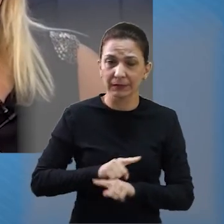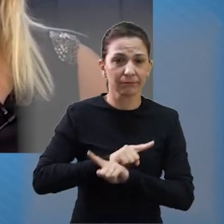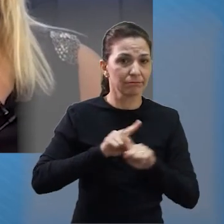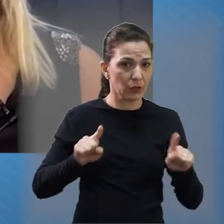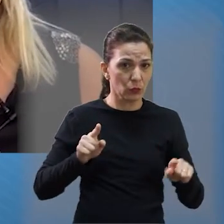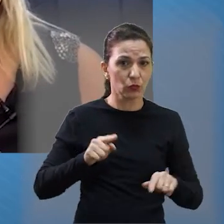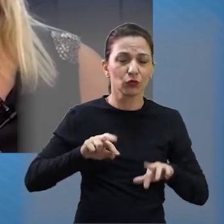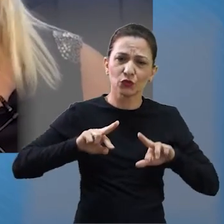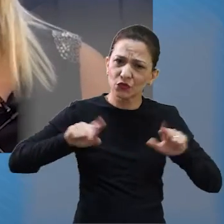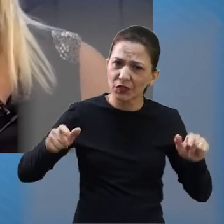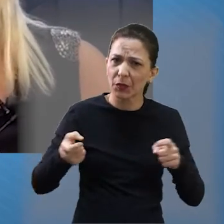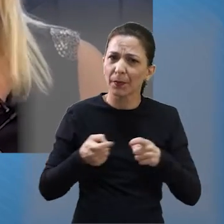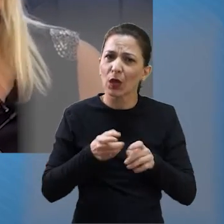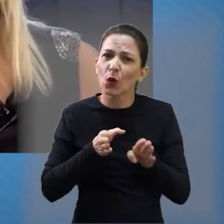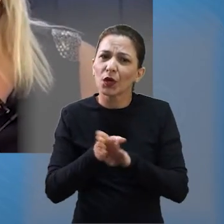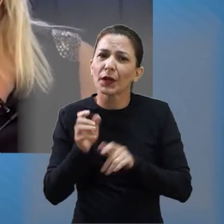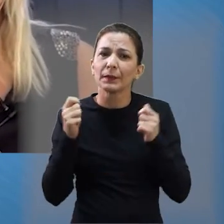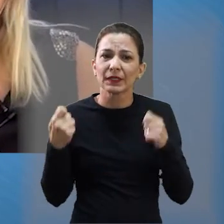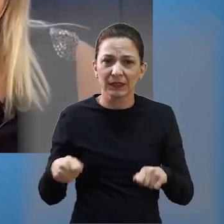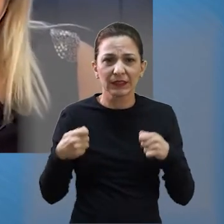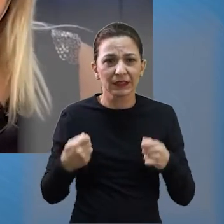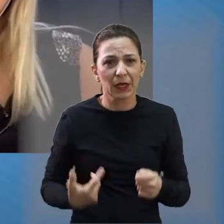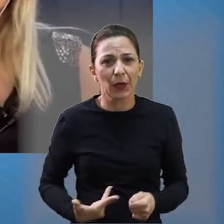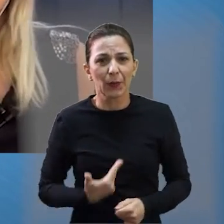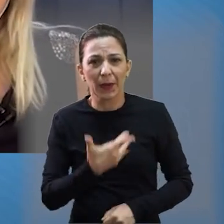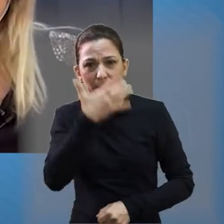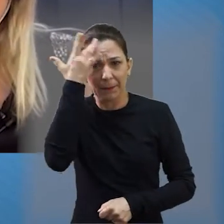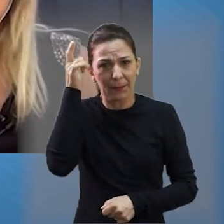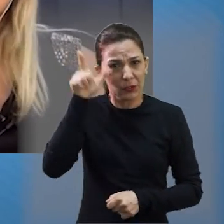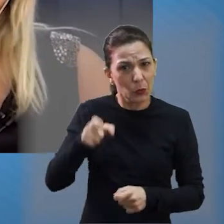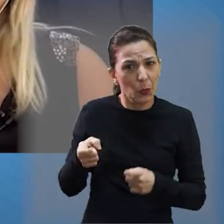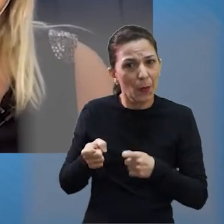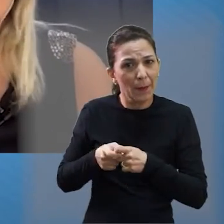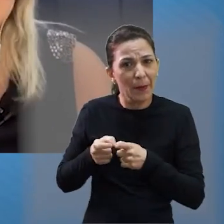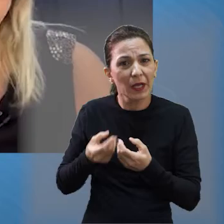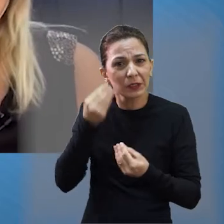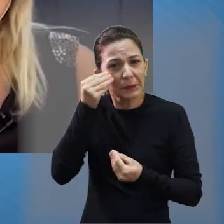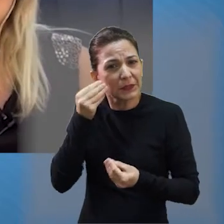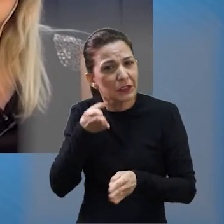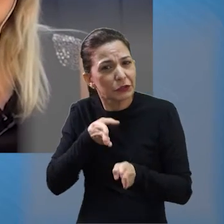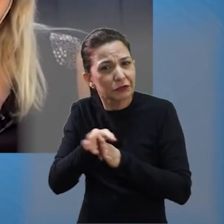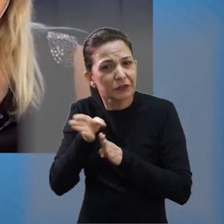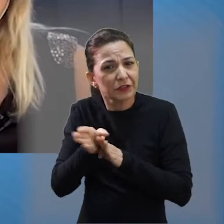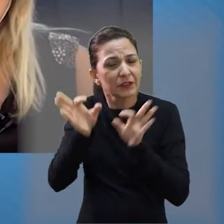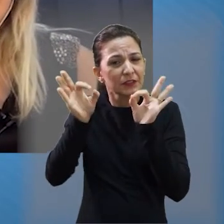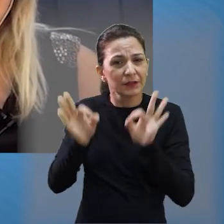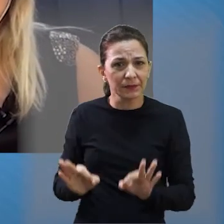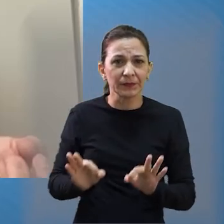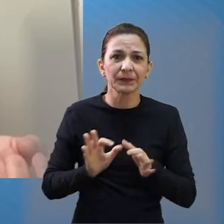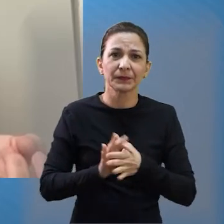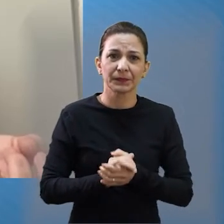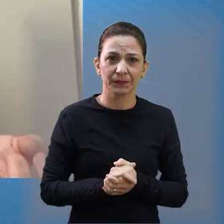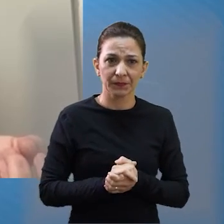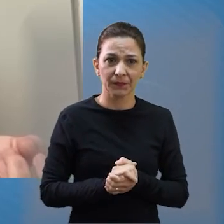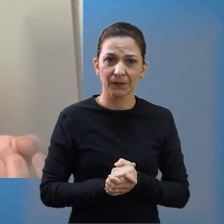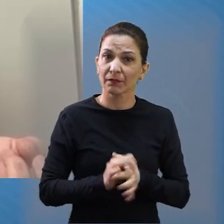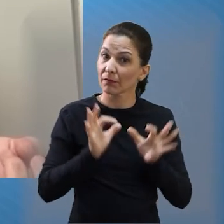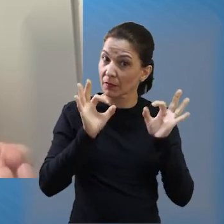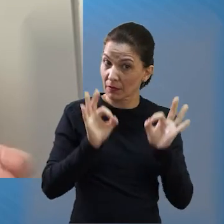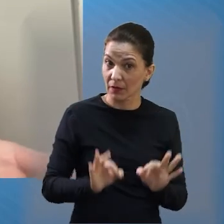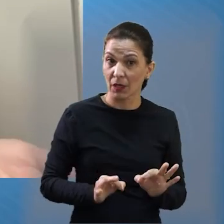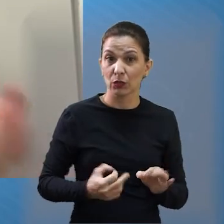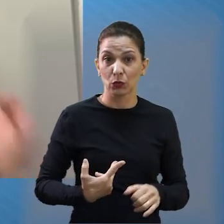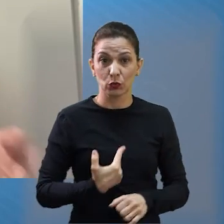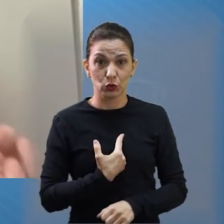da cirurgia, ela está sendo amparada por um médico que conhece sobre o assunto, que vai fazer toda a orientação profissional. É isso aí.